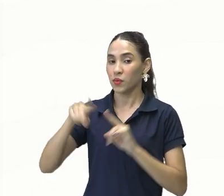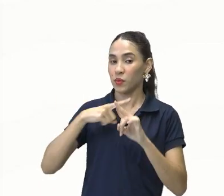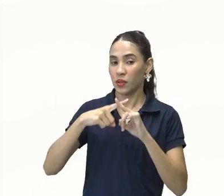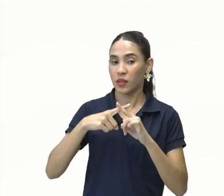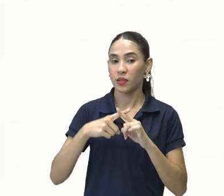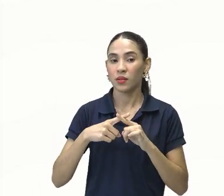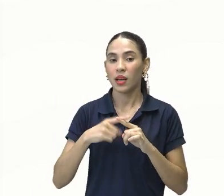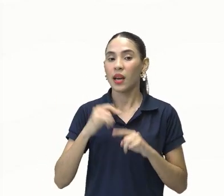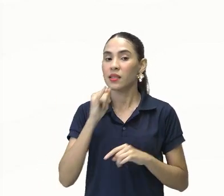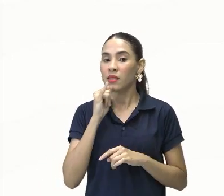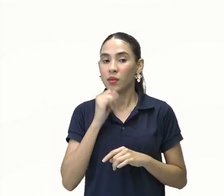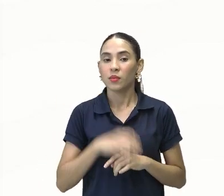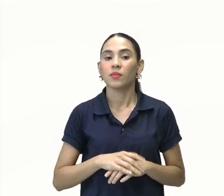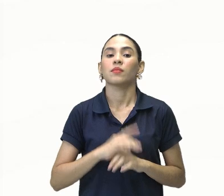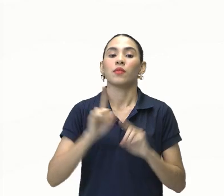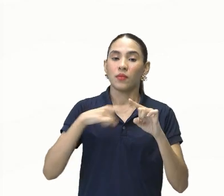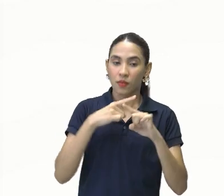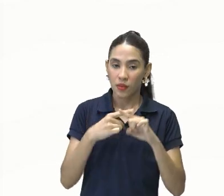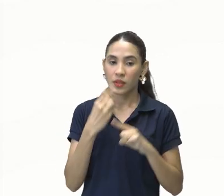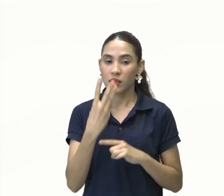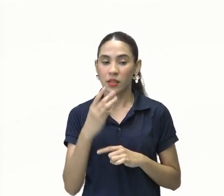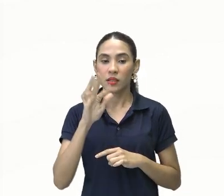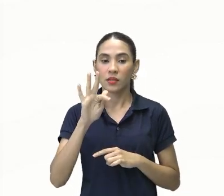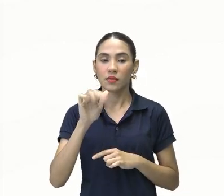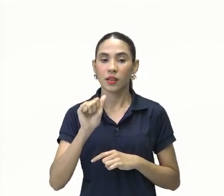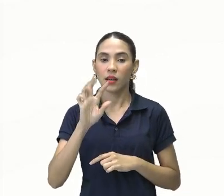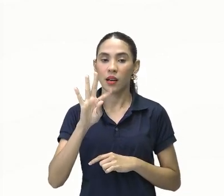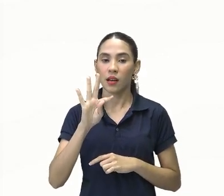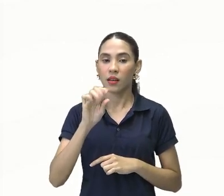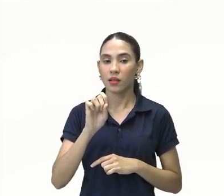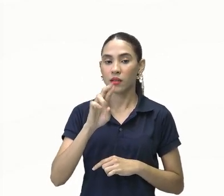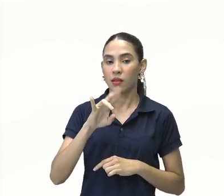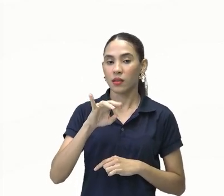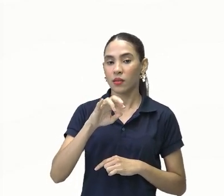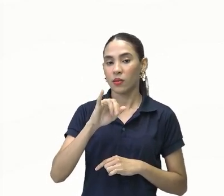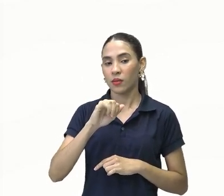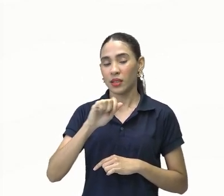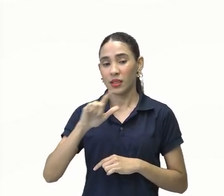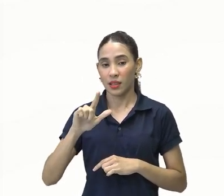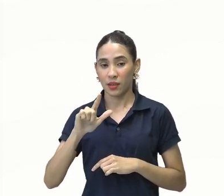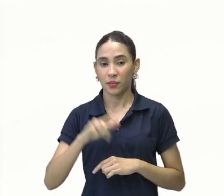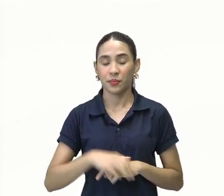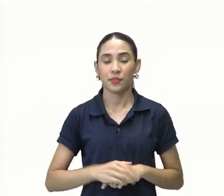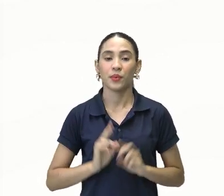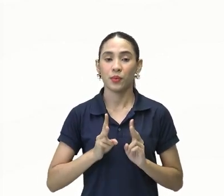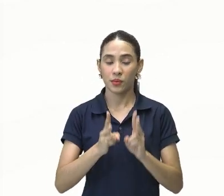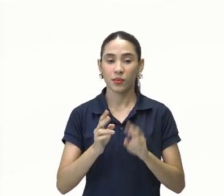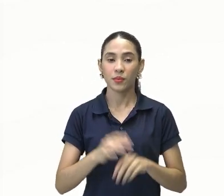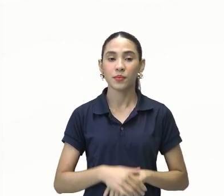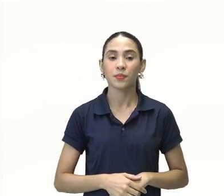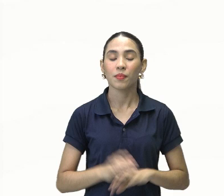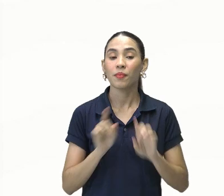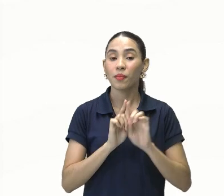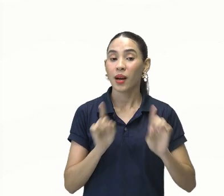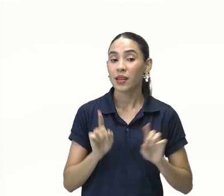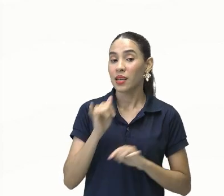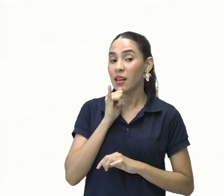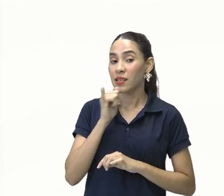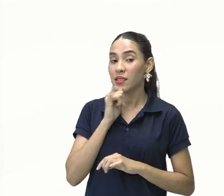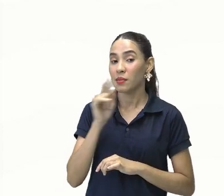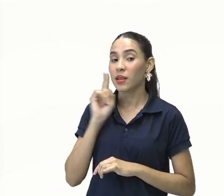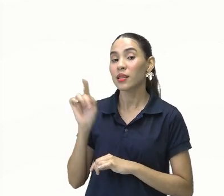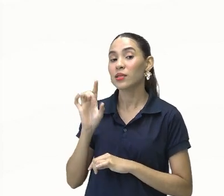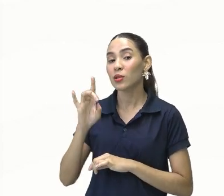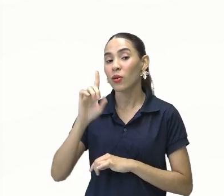tivesse mais 3, ia ser mais vezes 3 fatorial. E assim por diante, tá bom? Mas como aqui na nossa questão